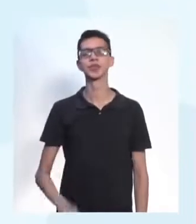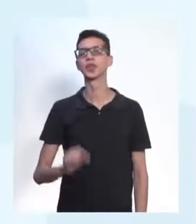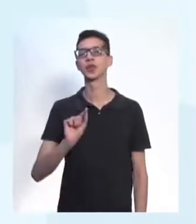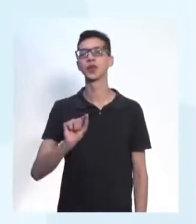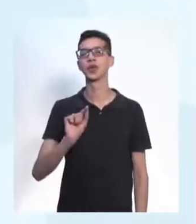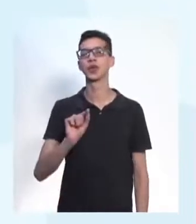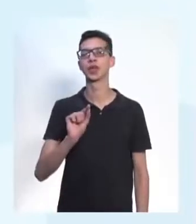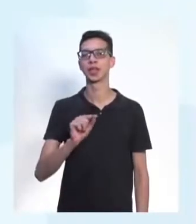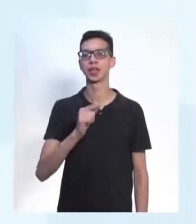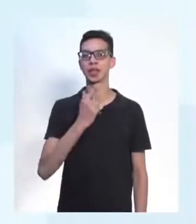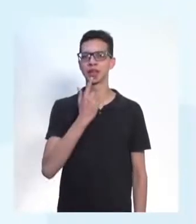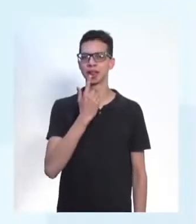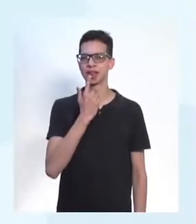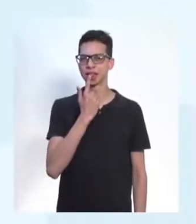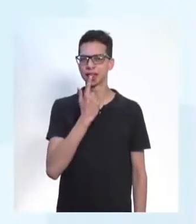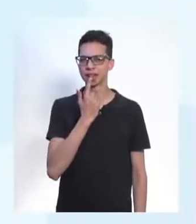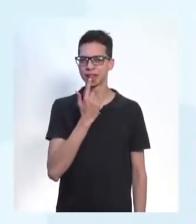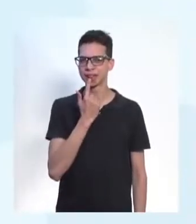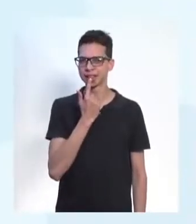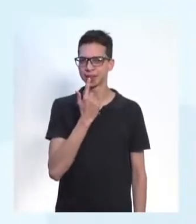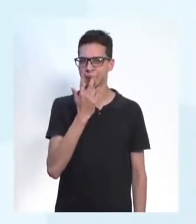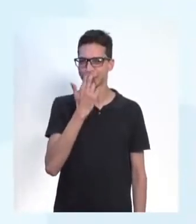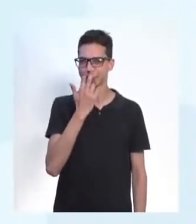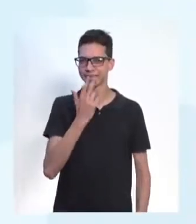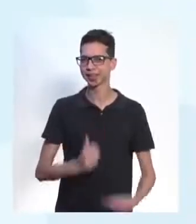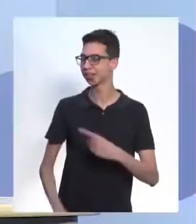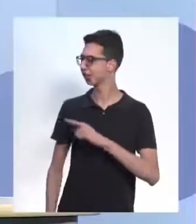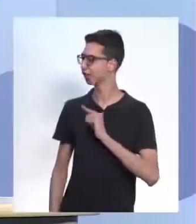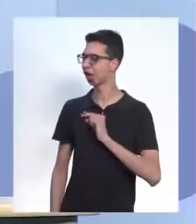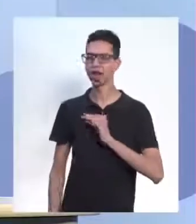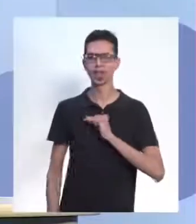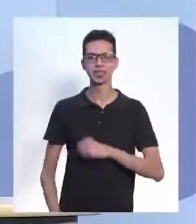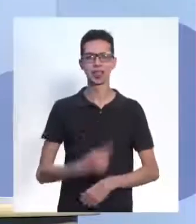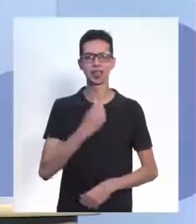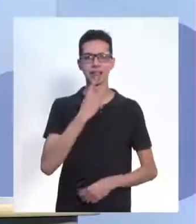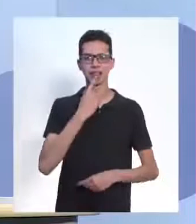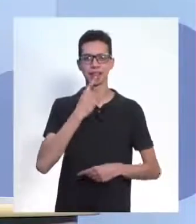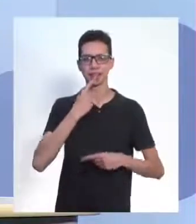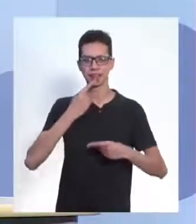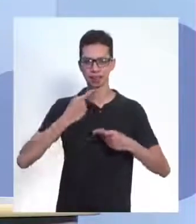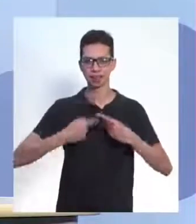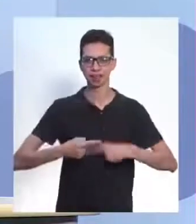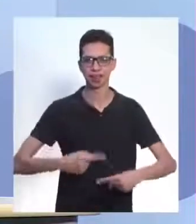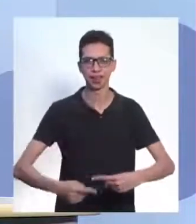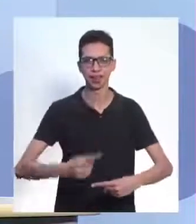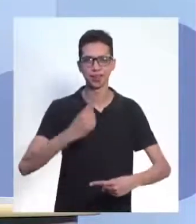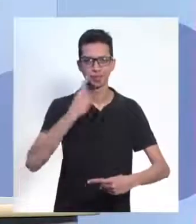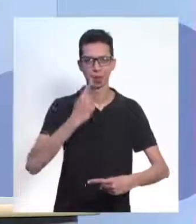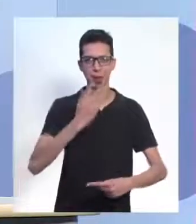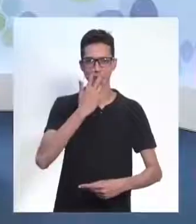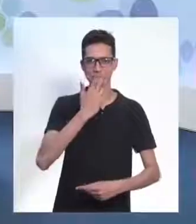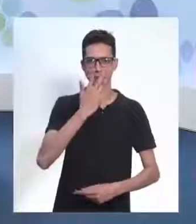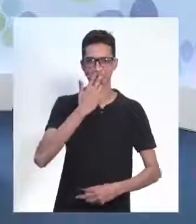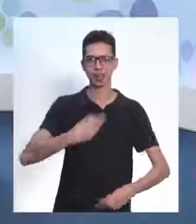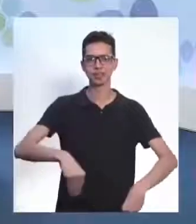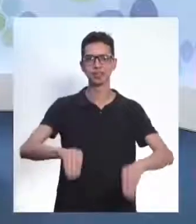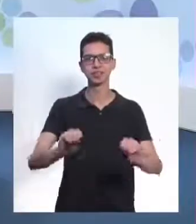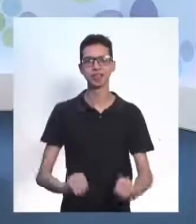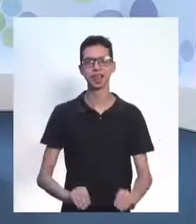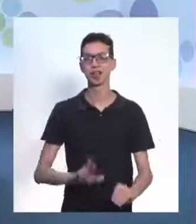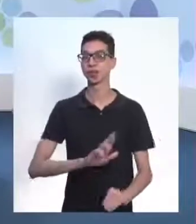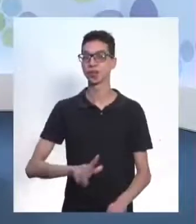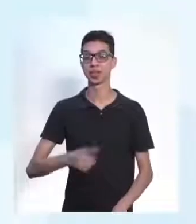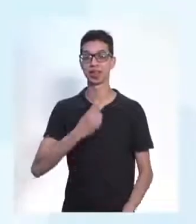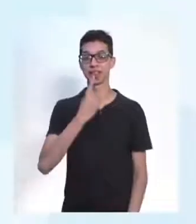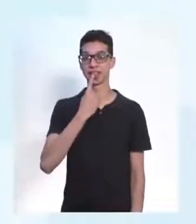dele? Gente, ele está com a língua. Parece que ele desenrola o tapete, mas não, Sim, gente. é a Ele está com a língua.